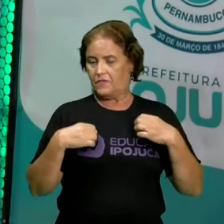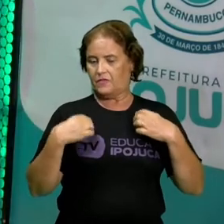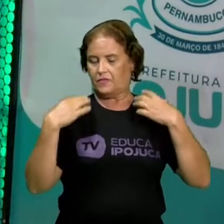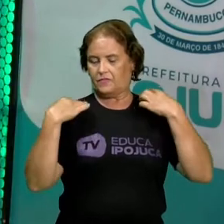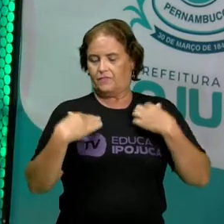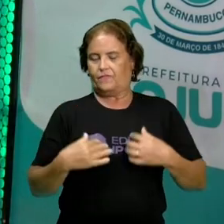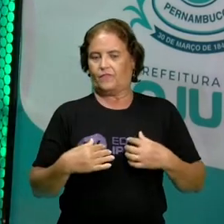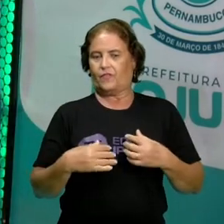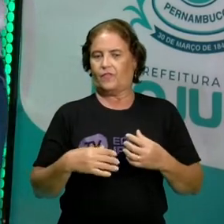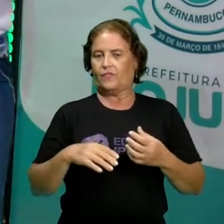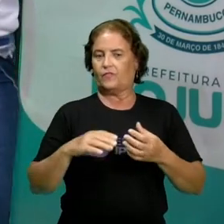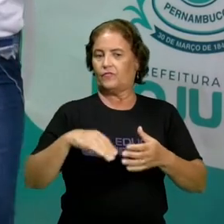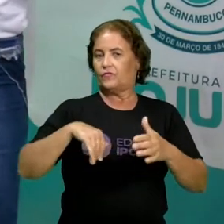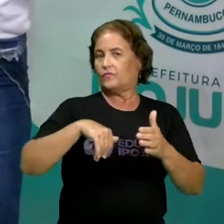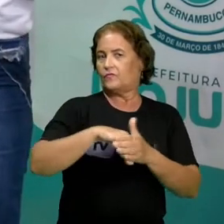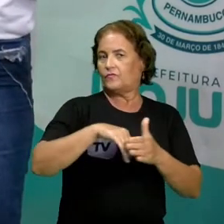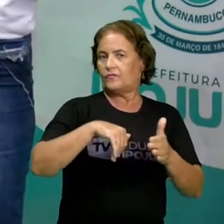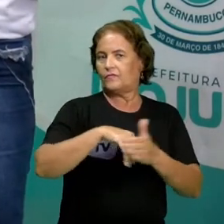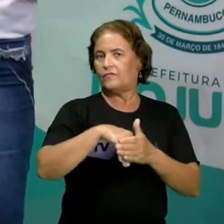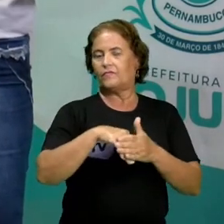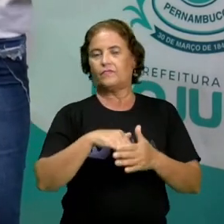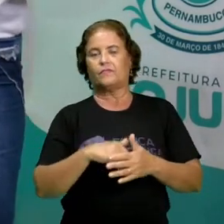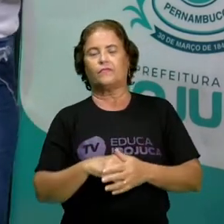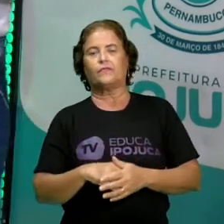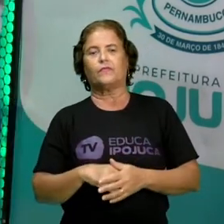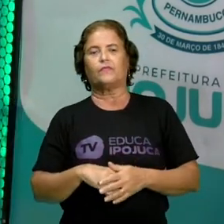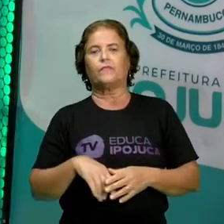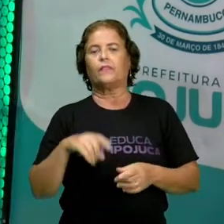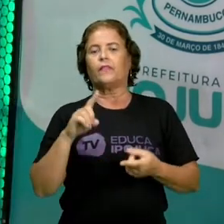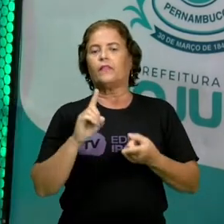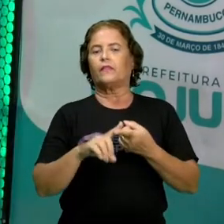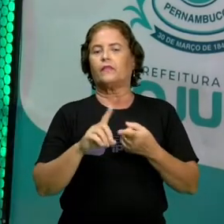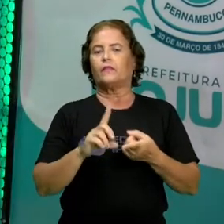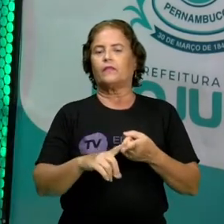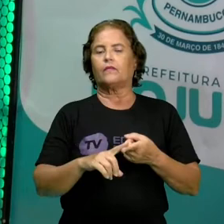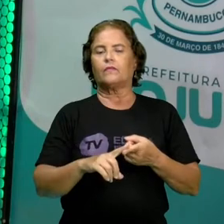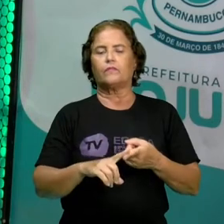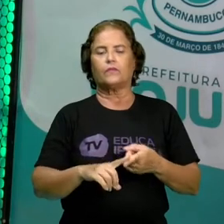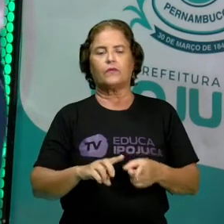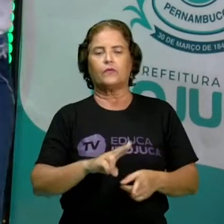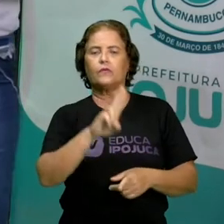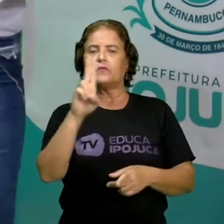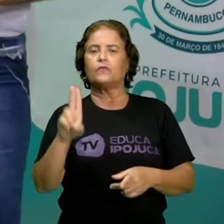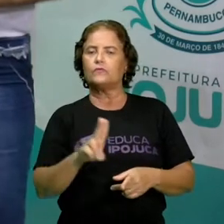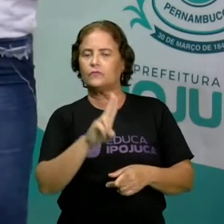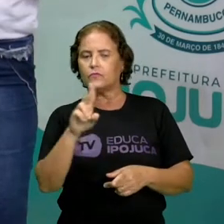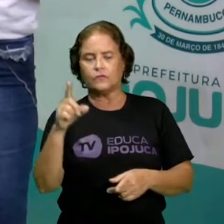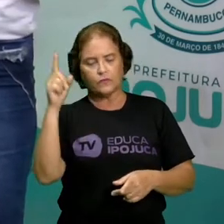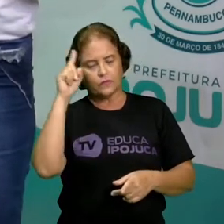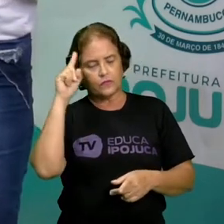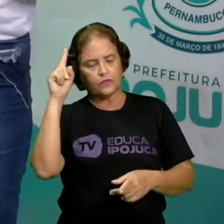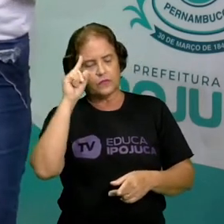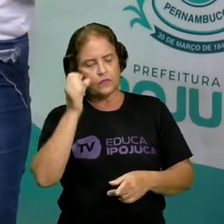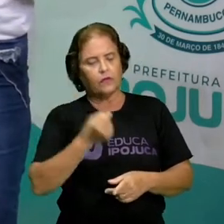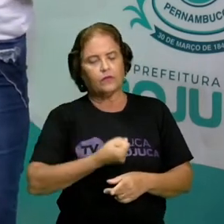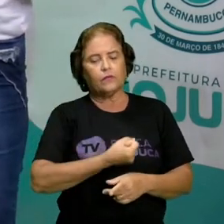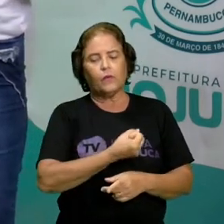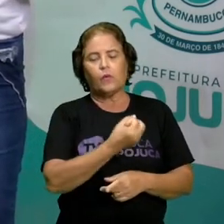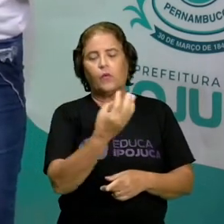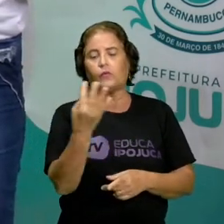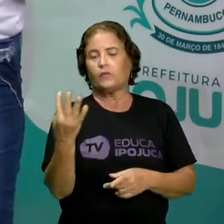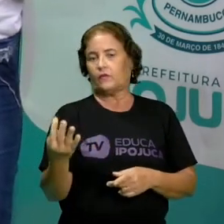Nós usamos os números do dia a dia para contar, fazer alguma contagem.